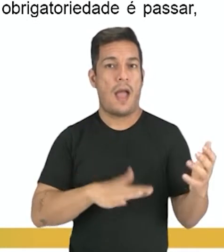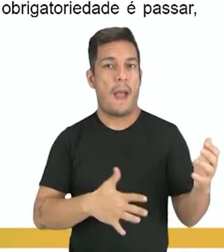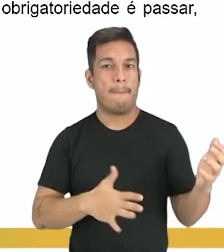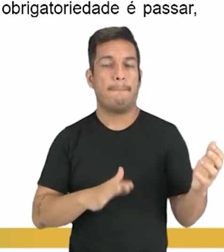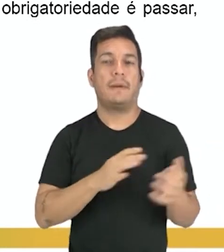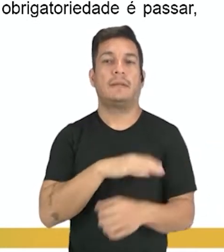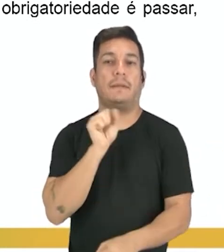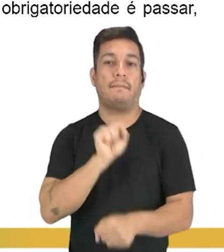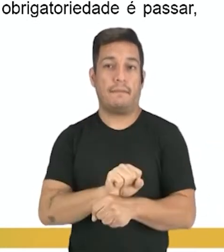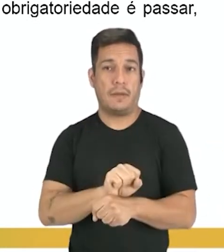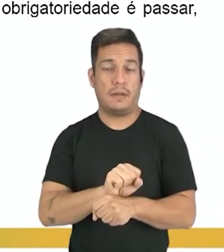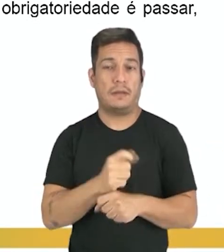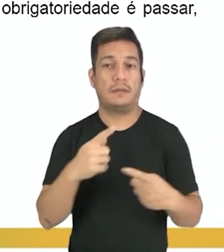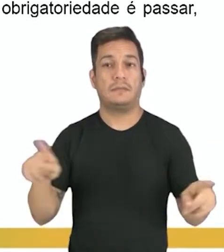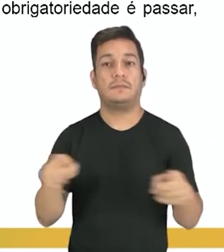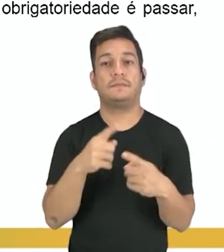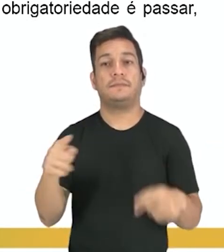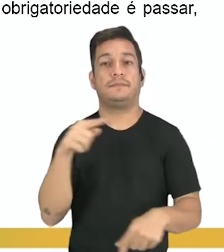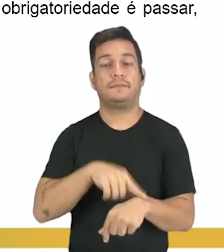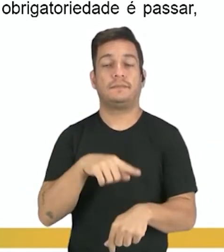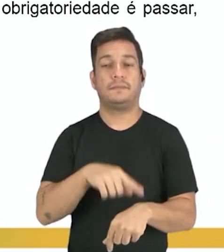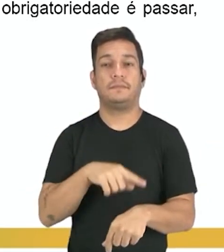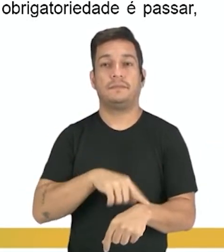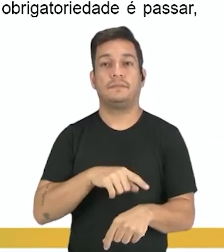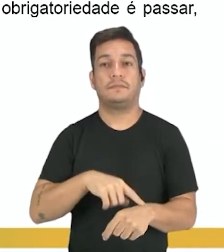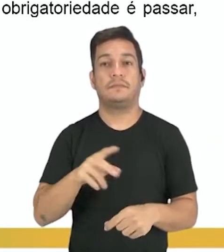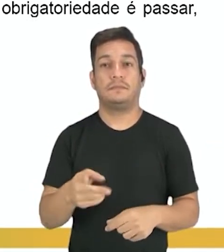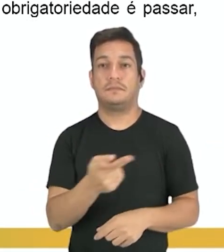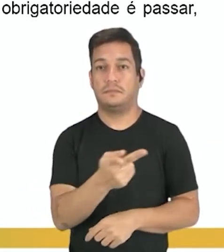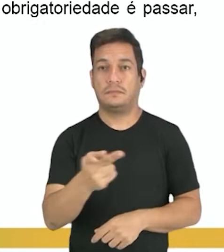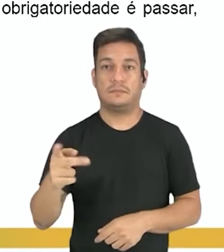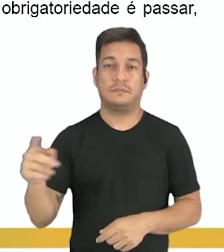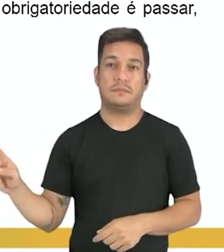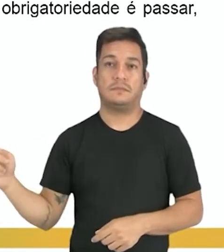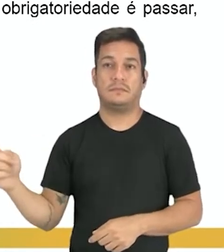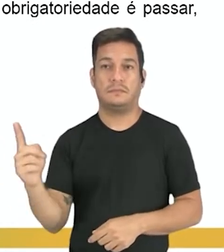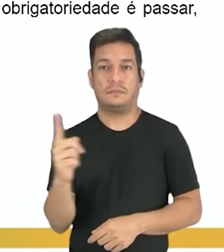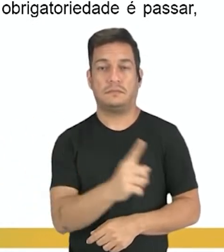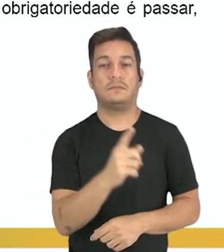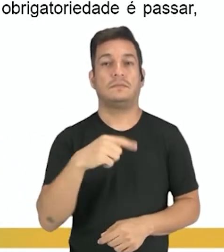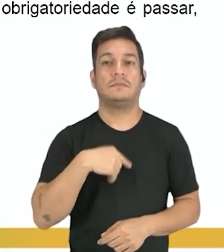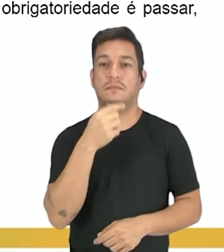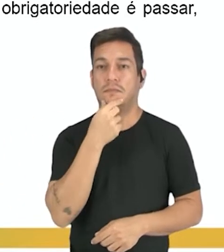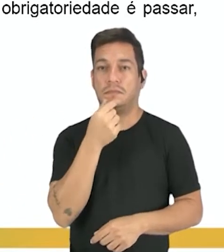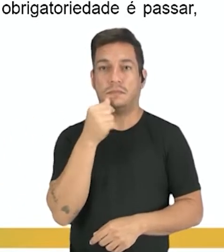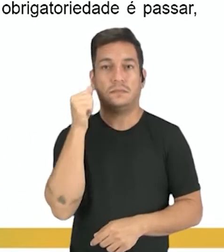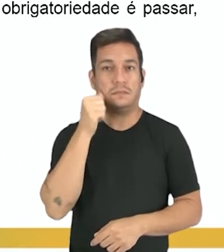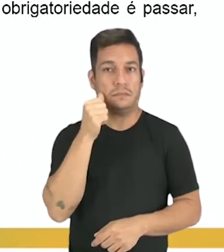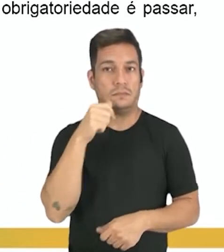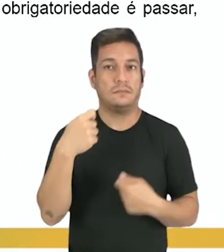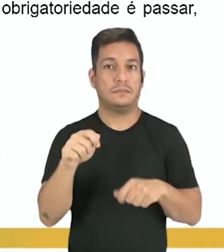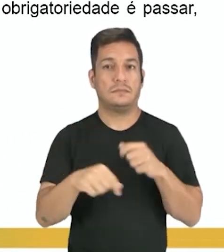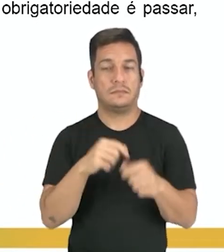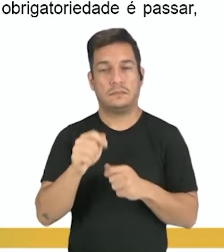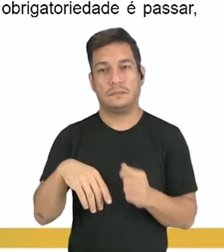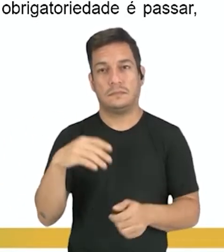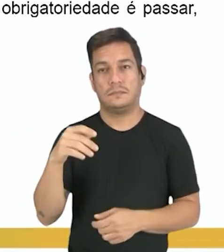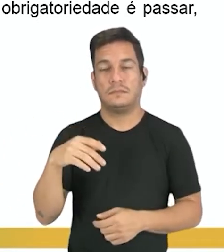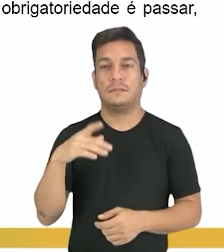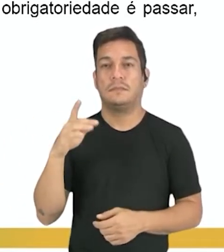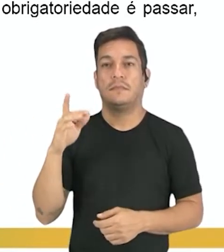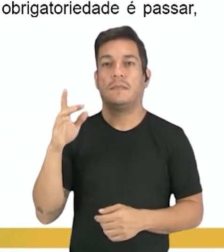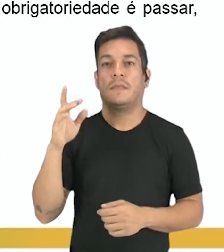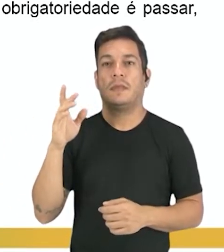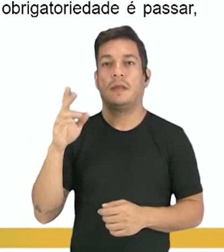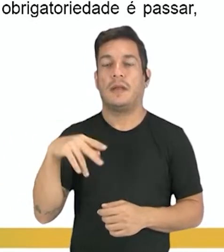com se a banda parar a música no momento em que o casal tiver passando o homem EA mulher tem que se declarar